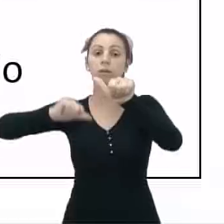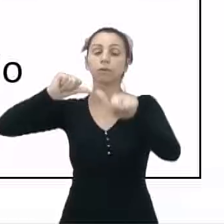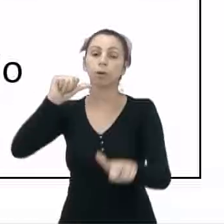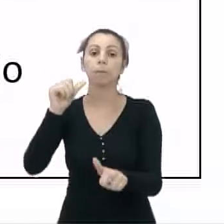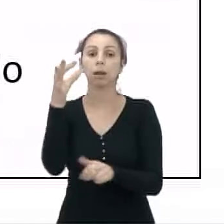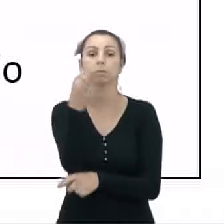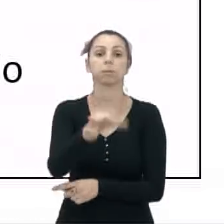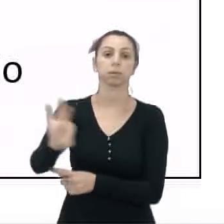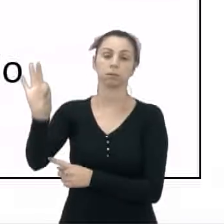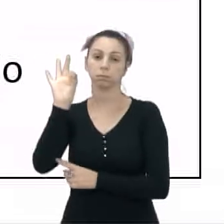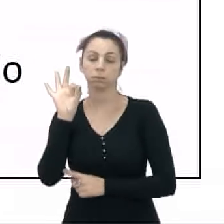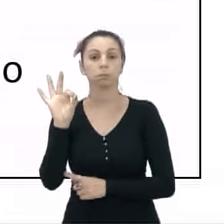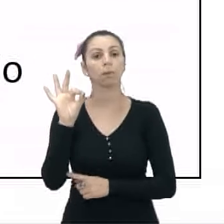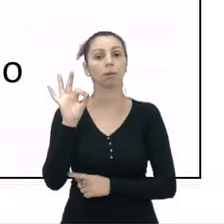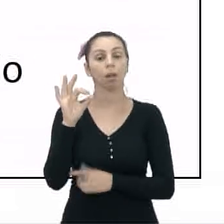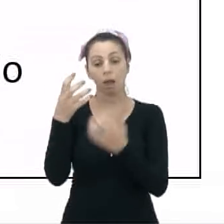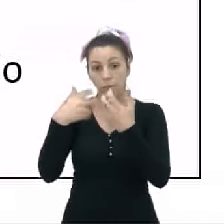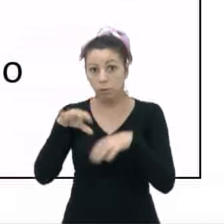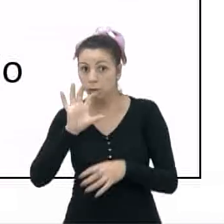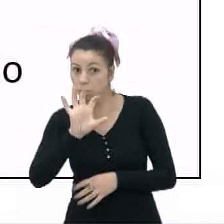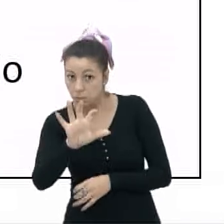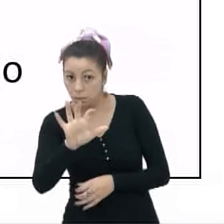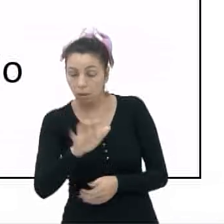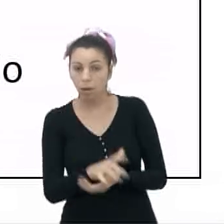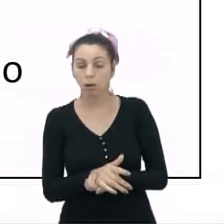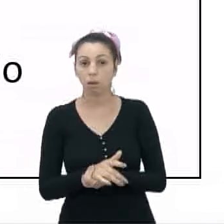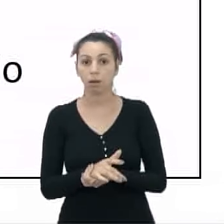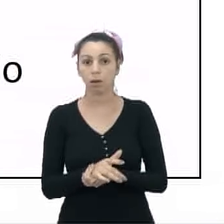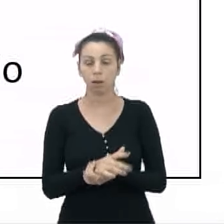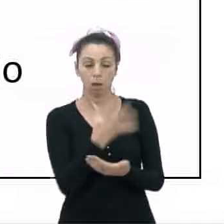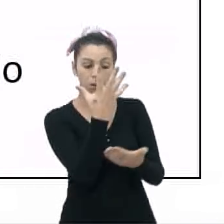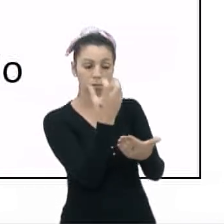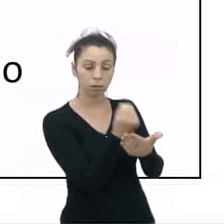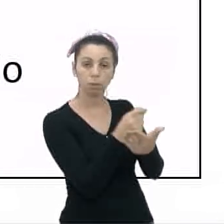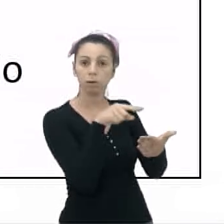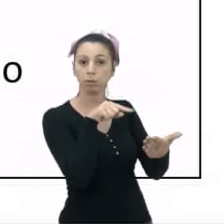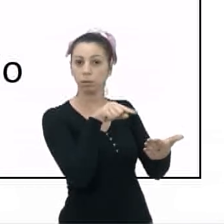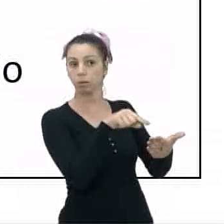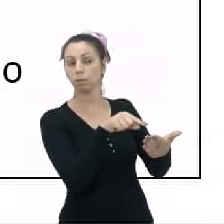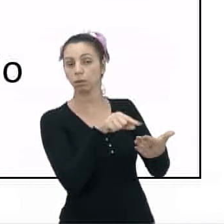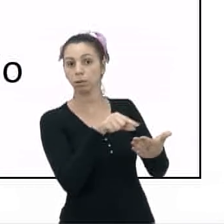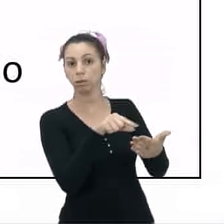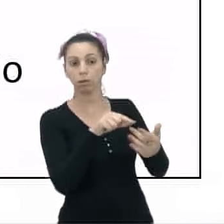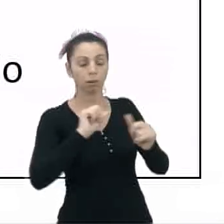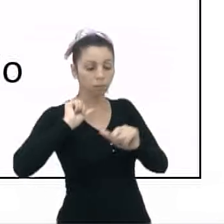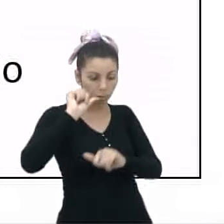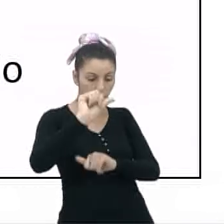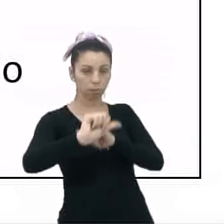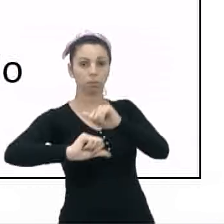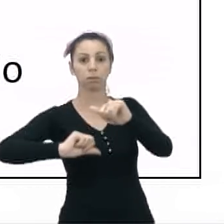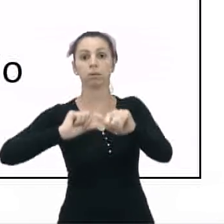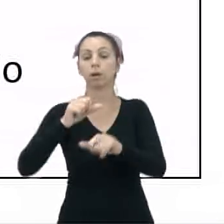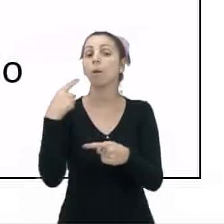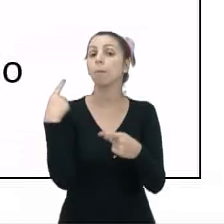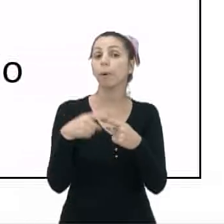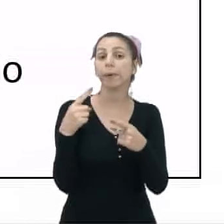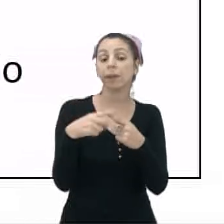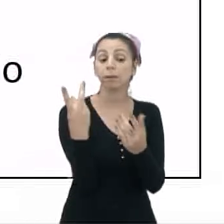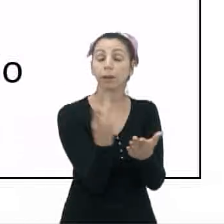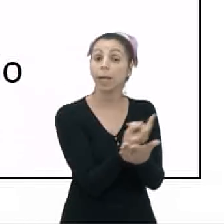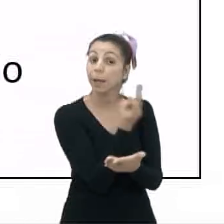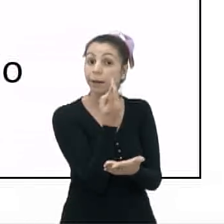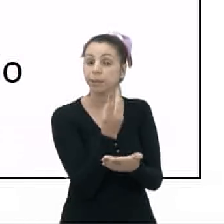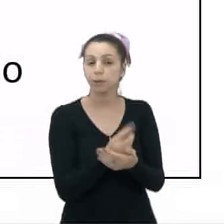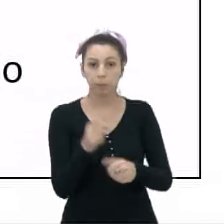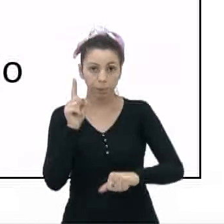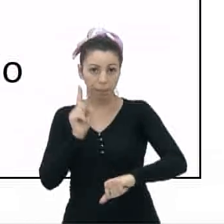correta. É isso que é a função de vocês. Então vocês peguem lá, anotem a questão e façam o movimento contrário, tá?